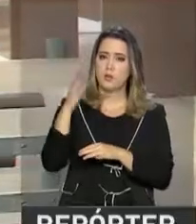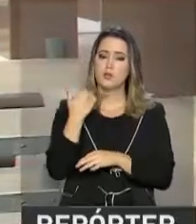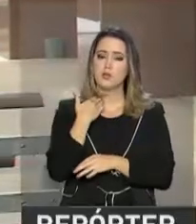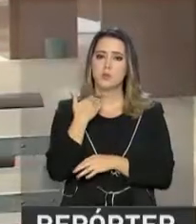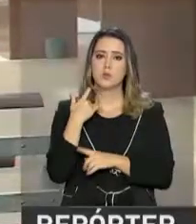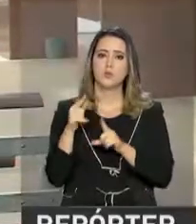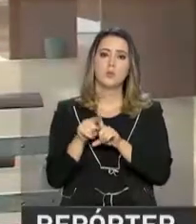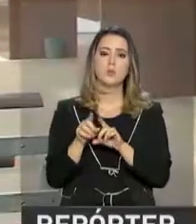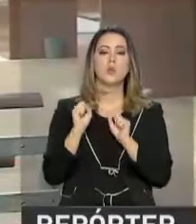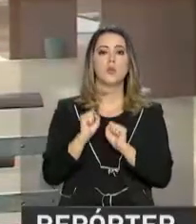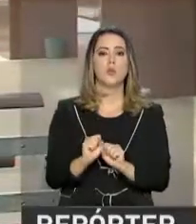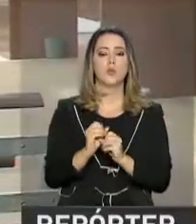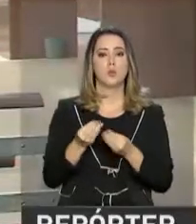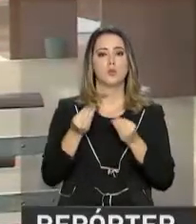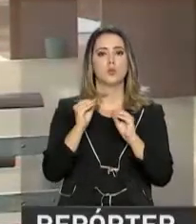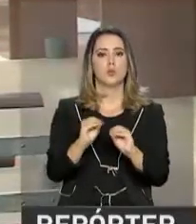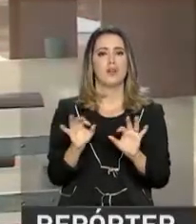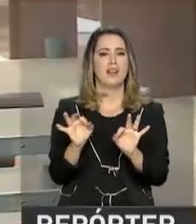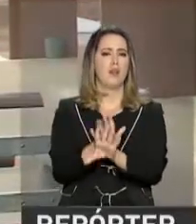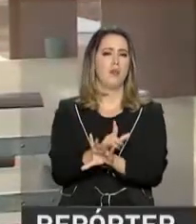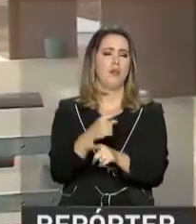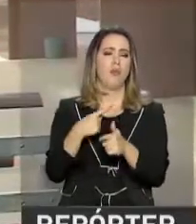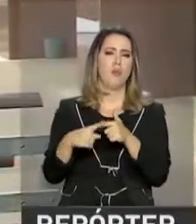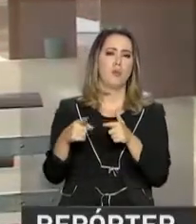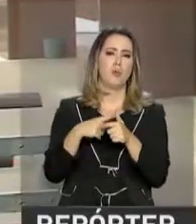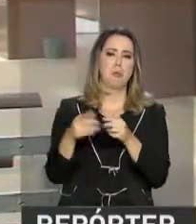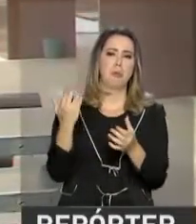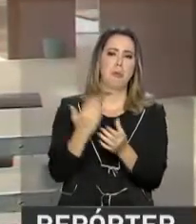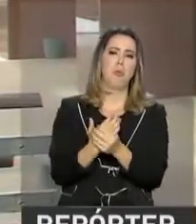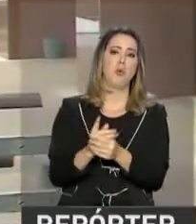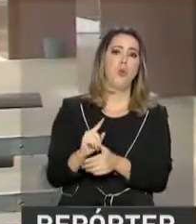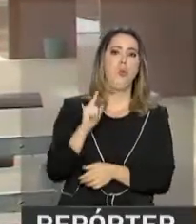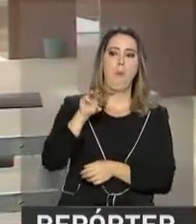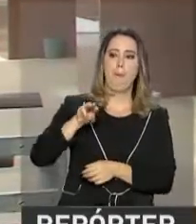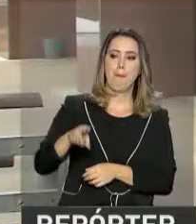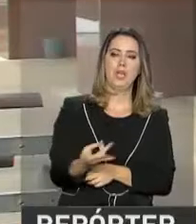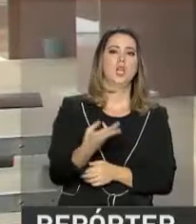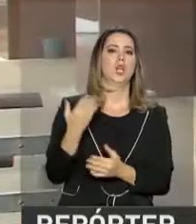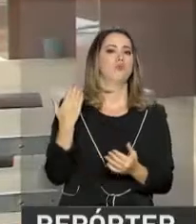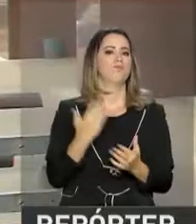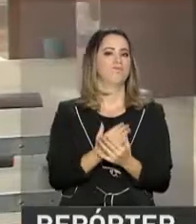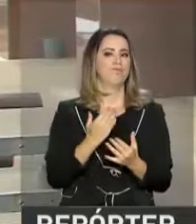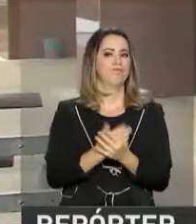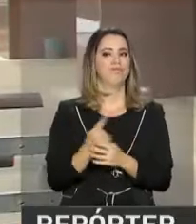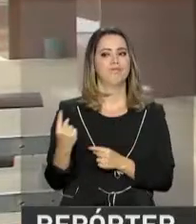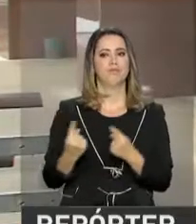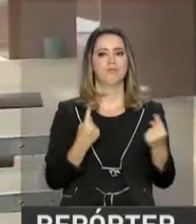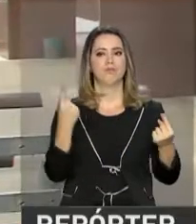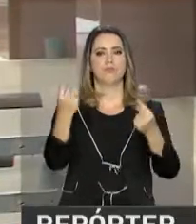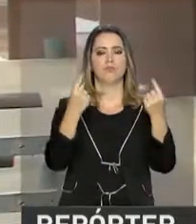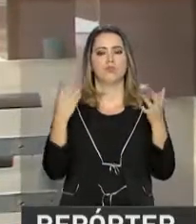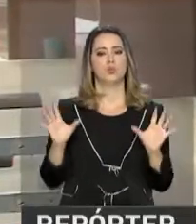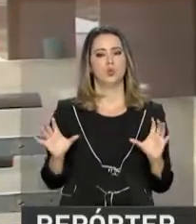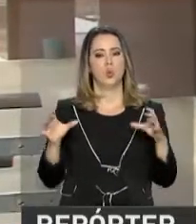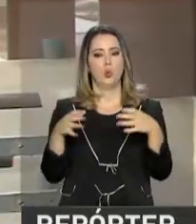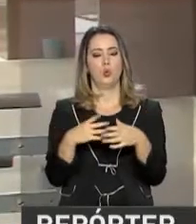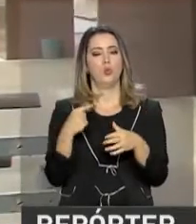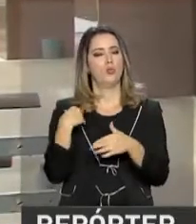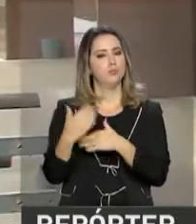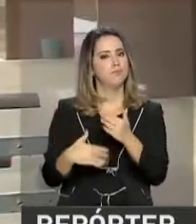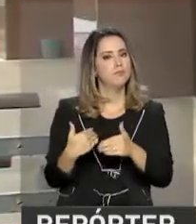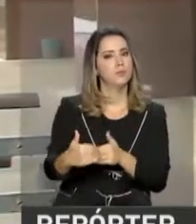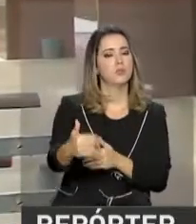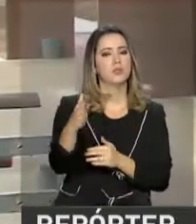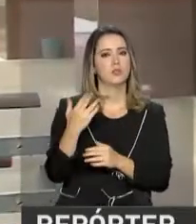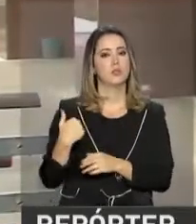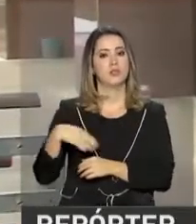Bancos, que pode colocar um ponto final em quase 1 milhão de processos individuais e coletivos que tramitam na